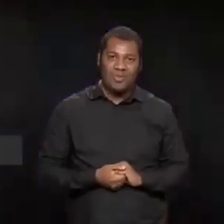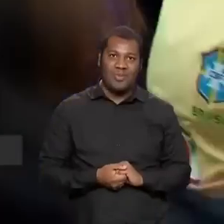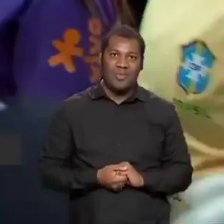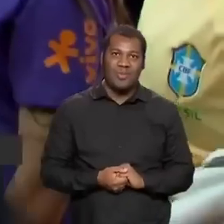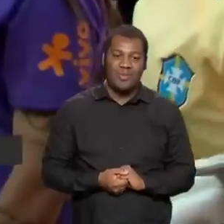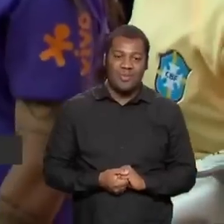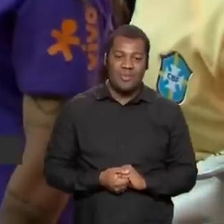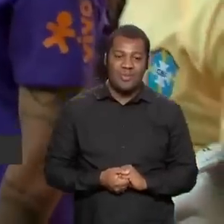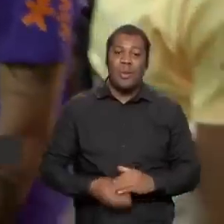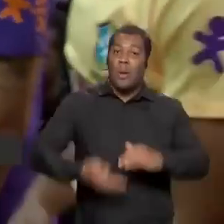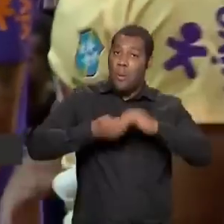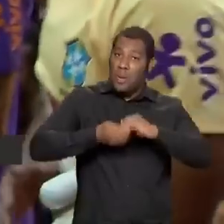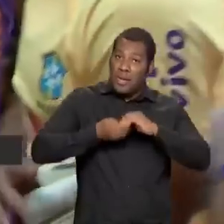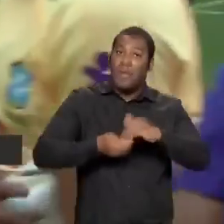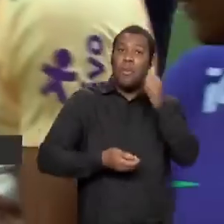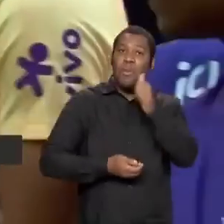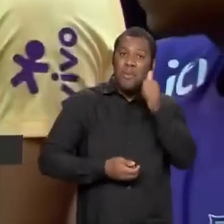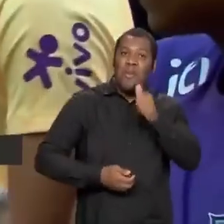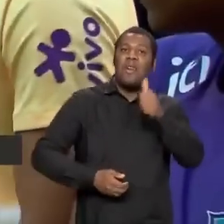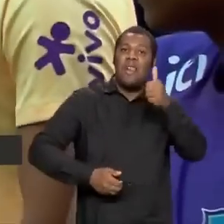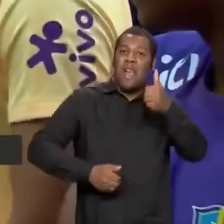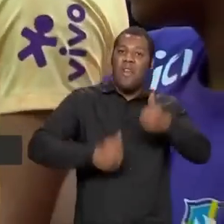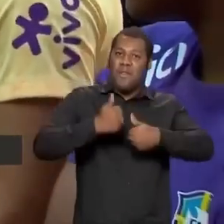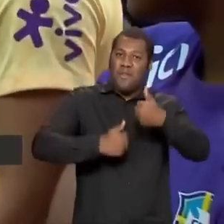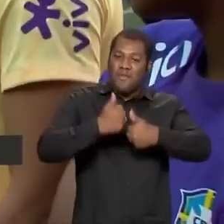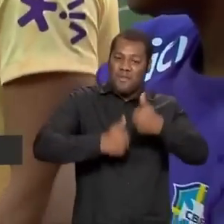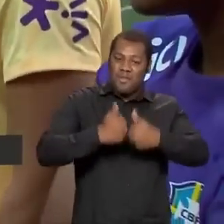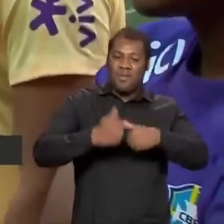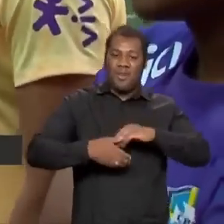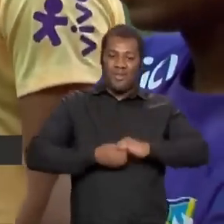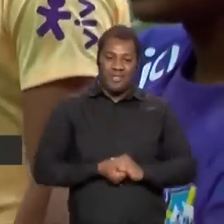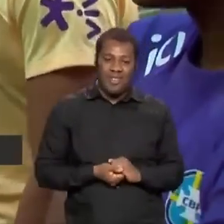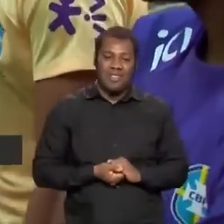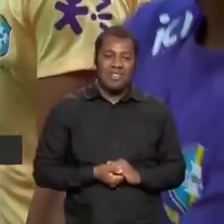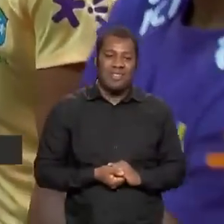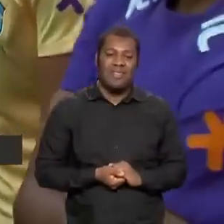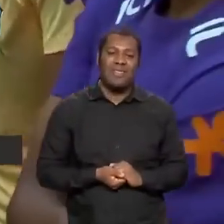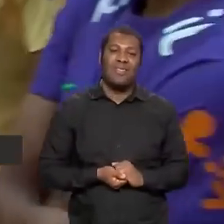Ele cumprimenta as jogadoras neste momento.